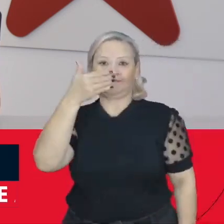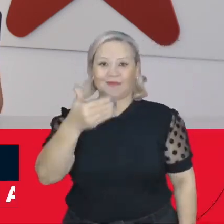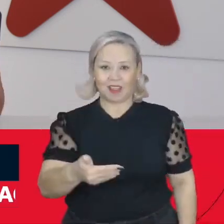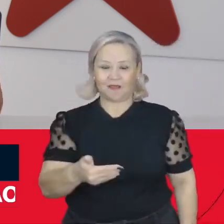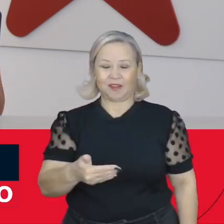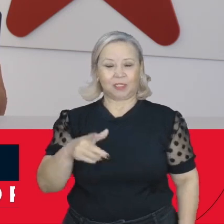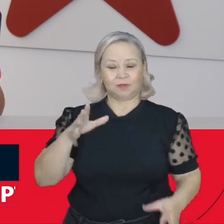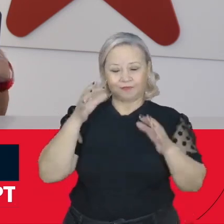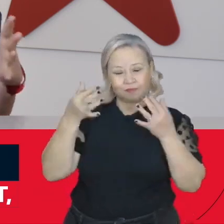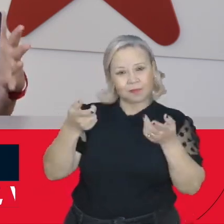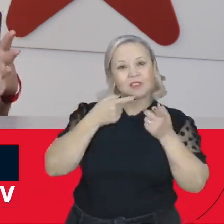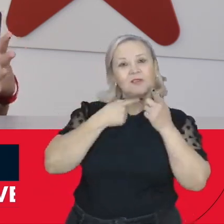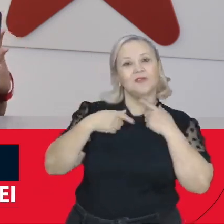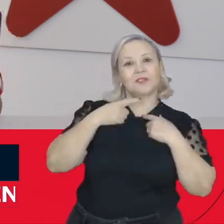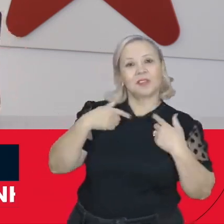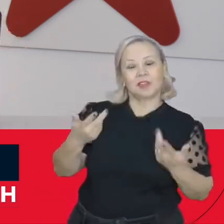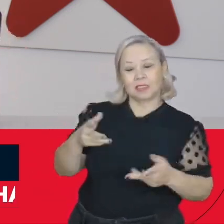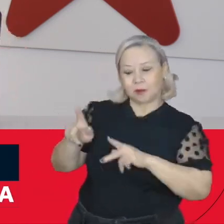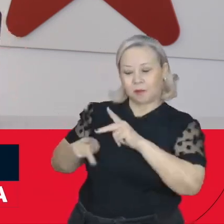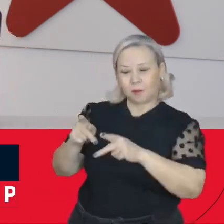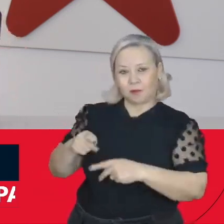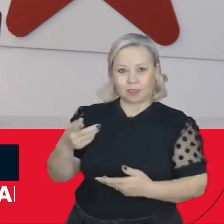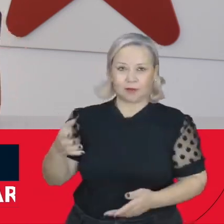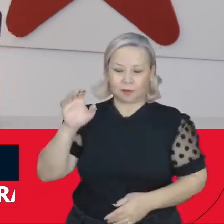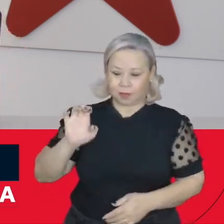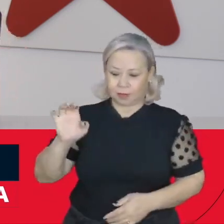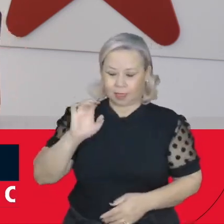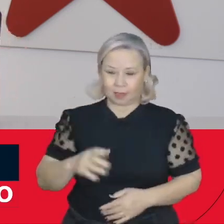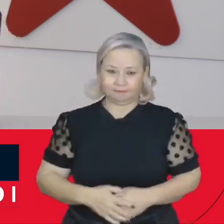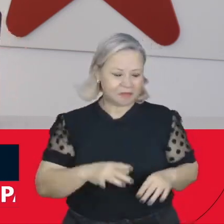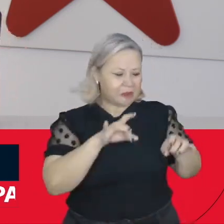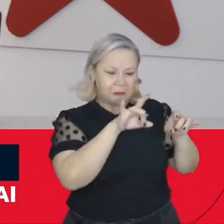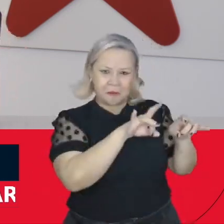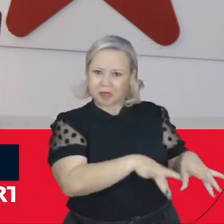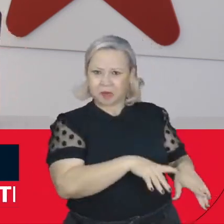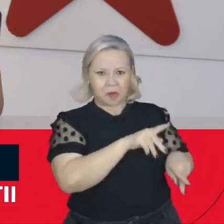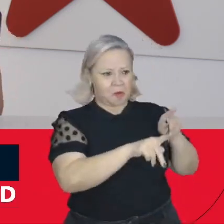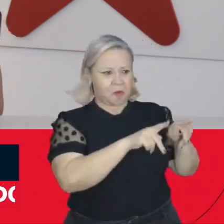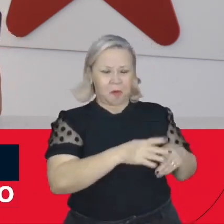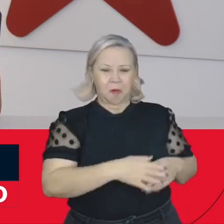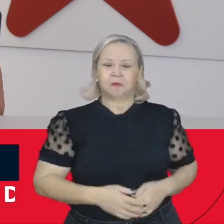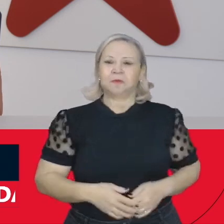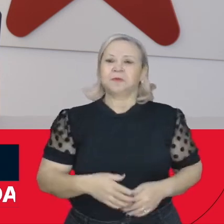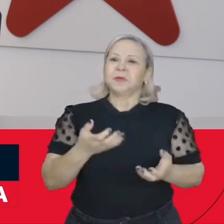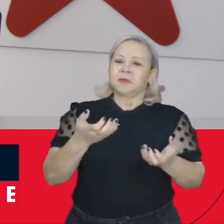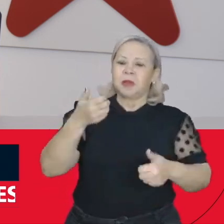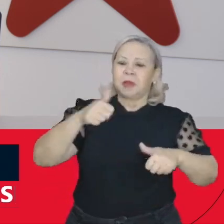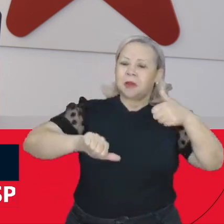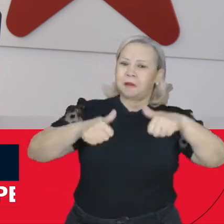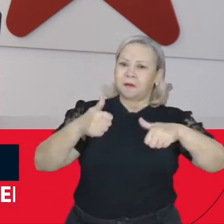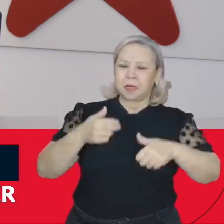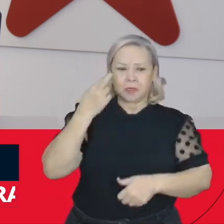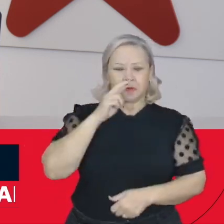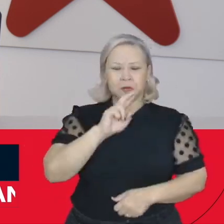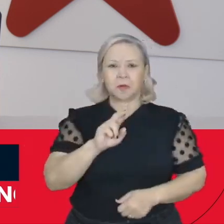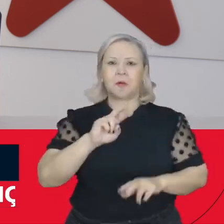do Estado. Foi um completo abandono. Eu queria uma avaliação do senhor em relação ao governo do Eduardo Leite.